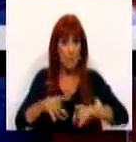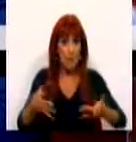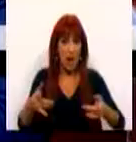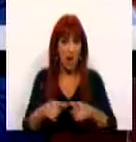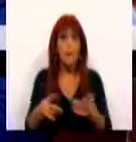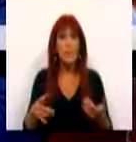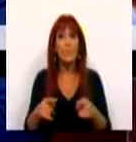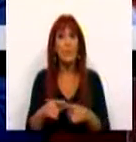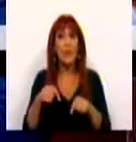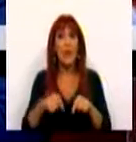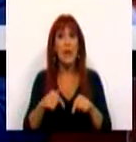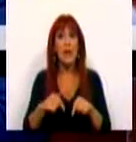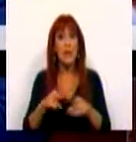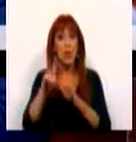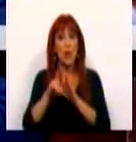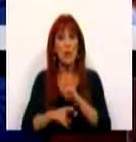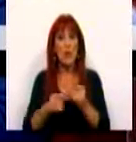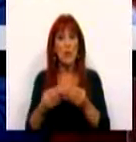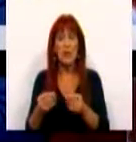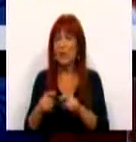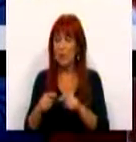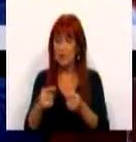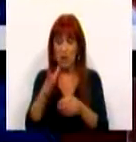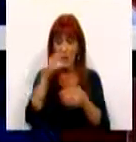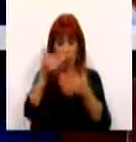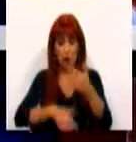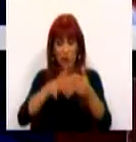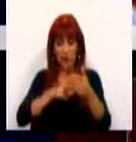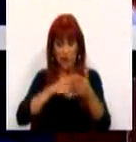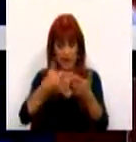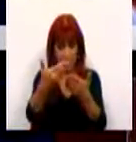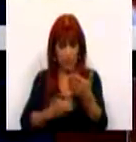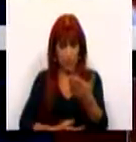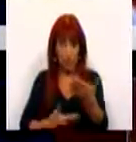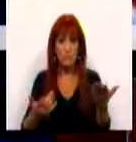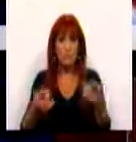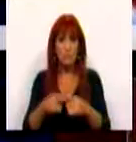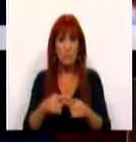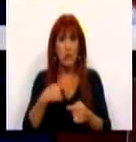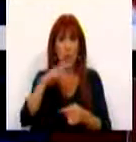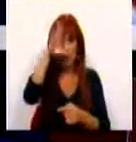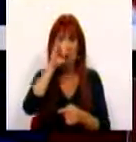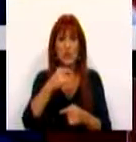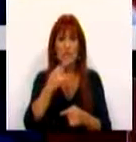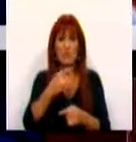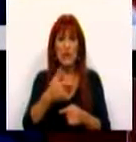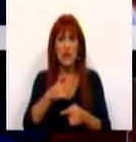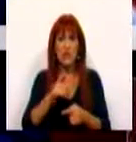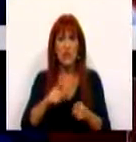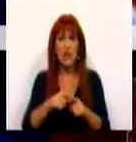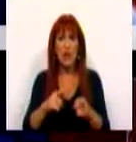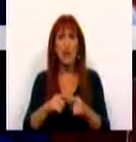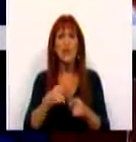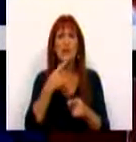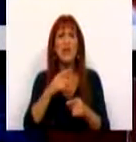que aqui o relatório, que na nota explicativa do Ministério faz menção a